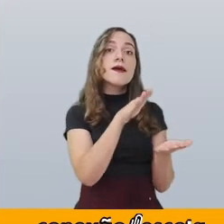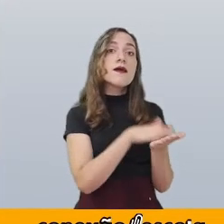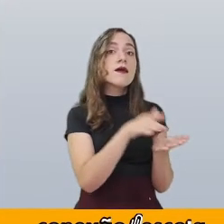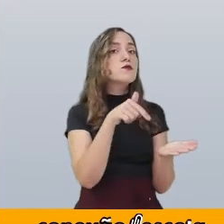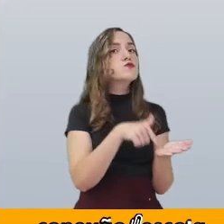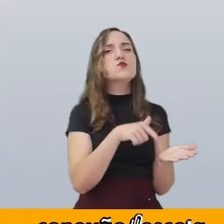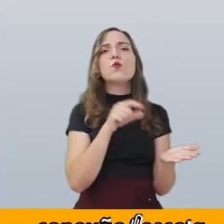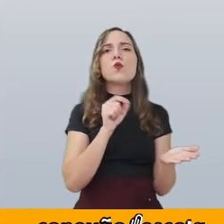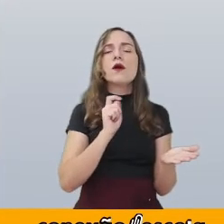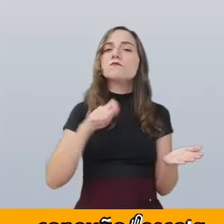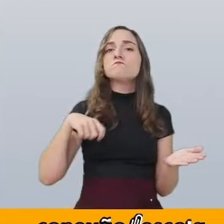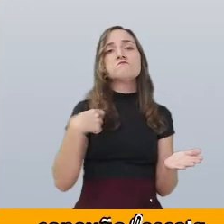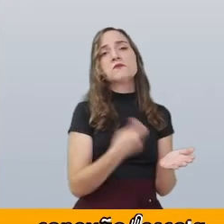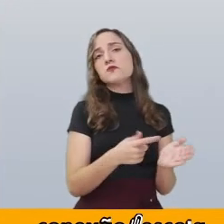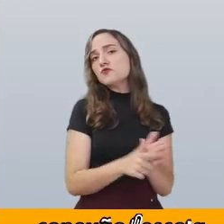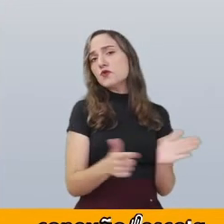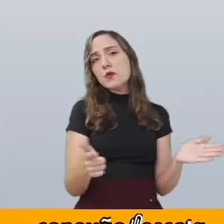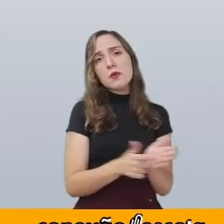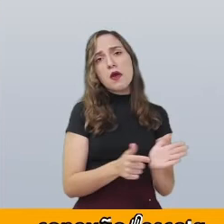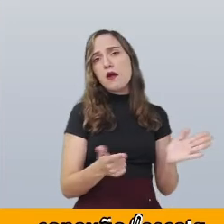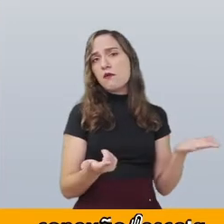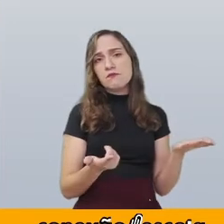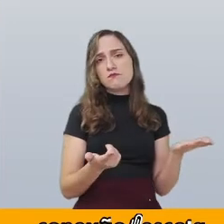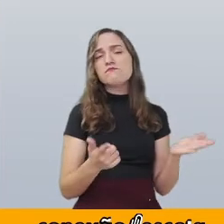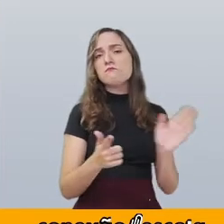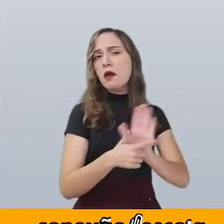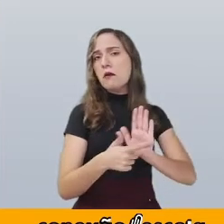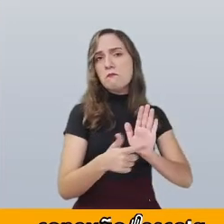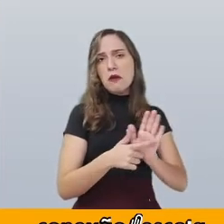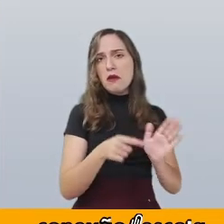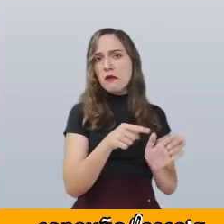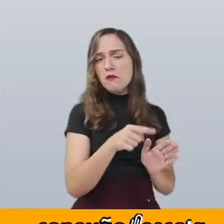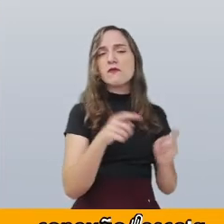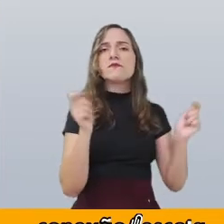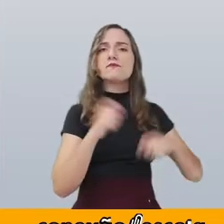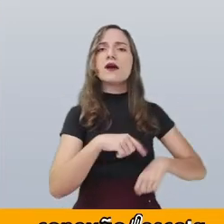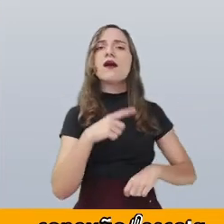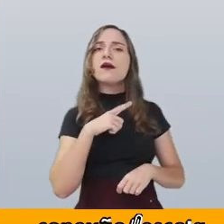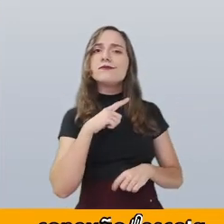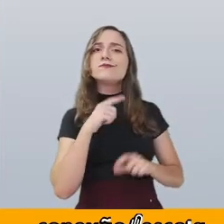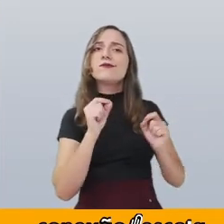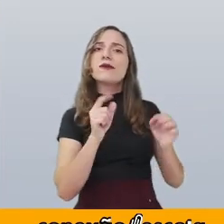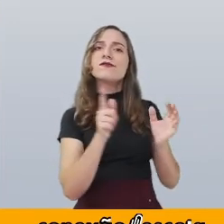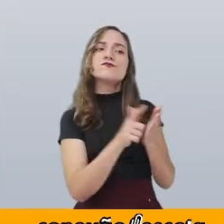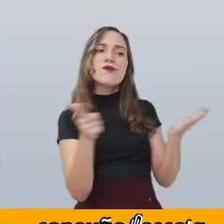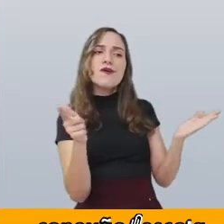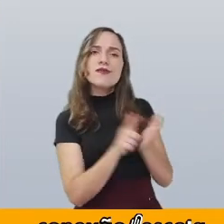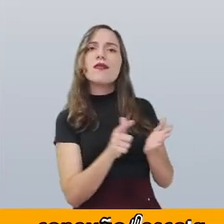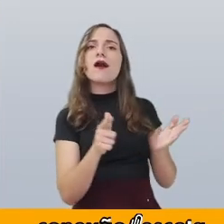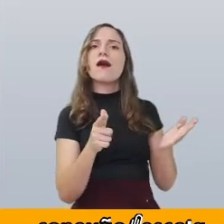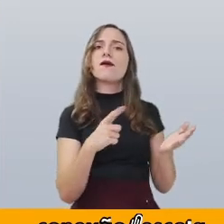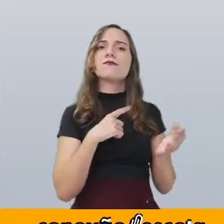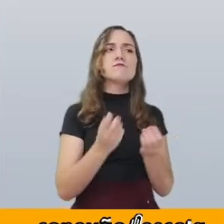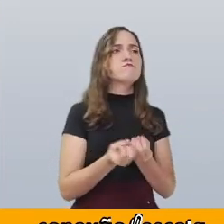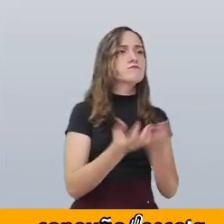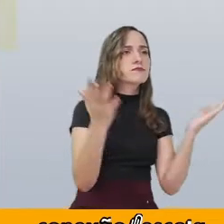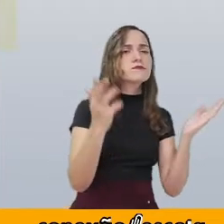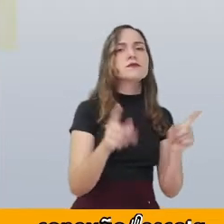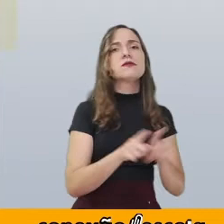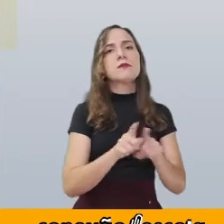conhecido como jornal de papel. São os textos veiculados pelos jornais,